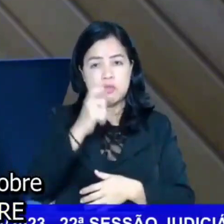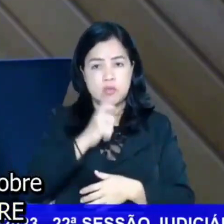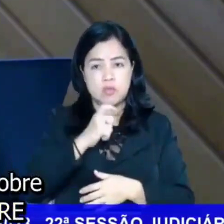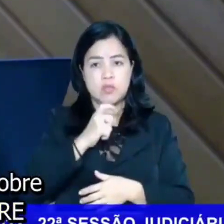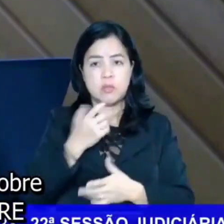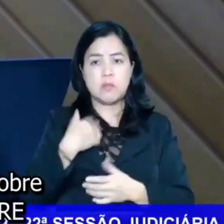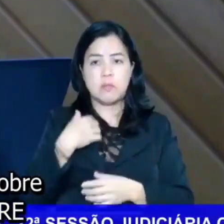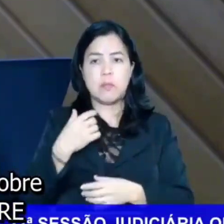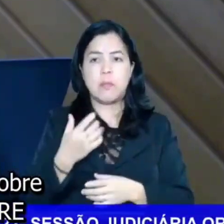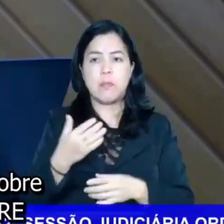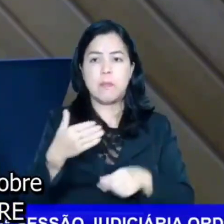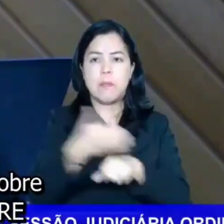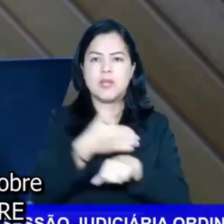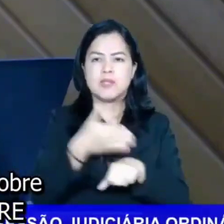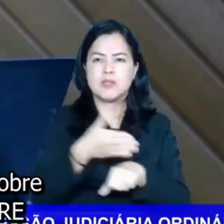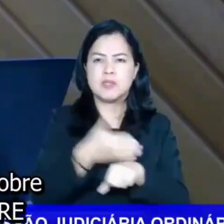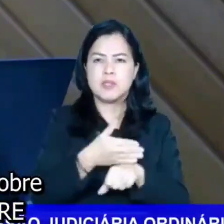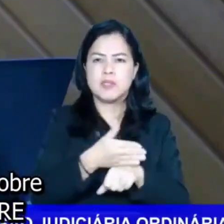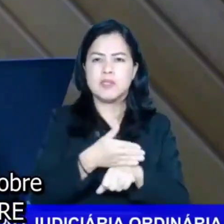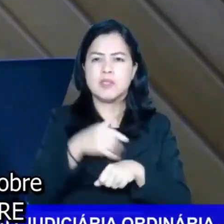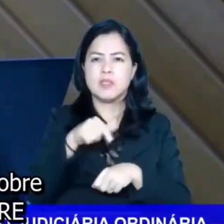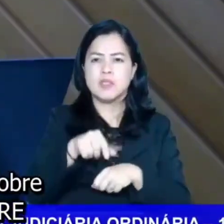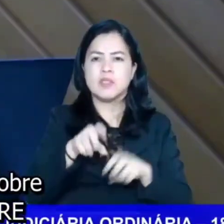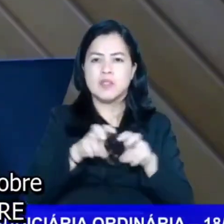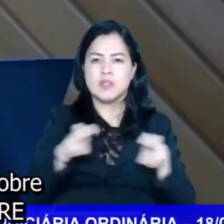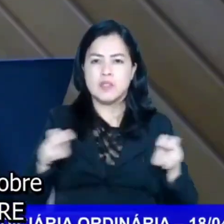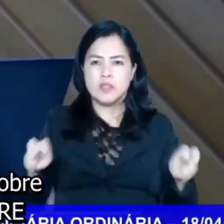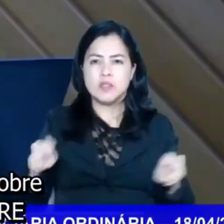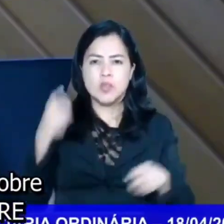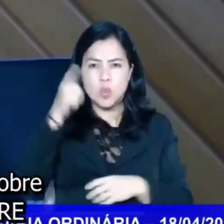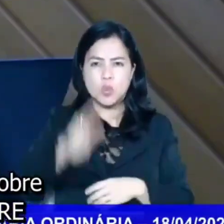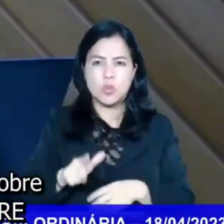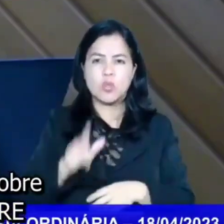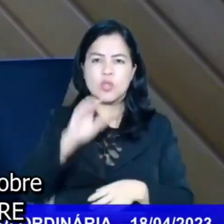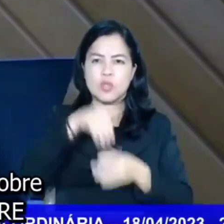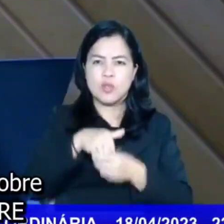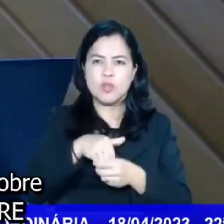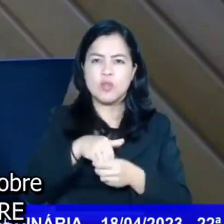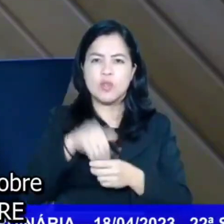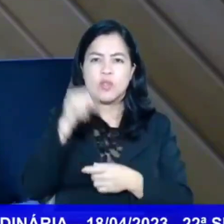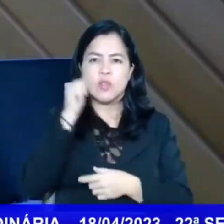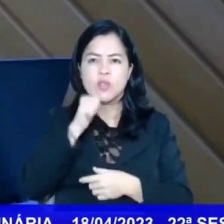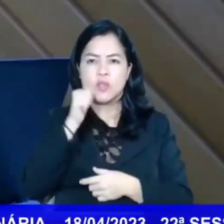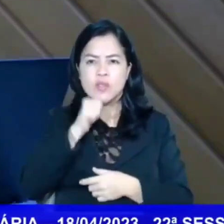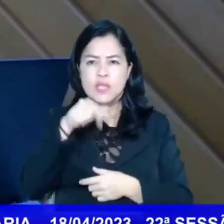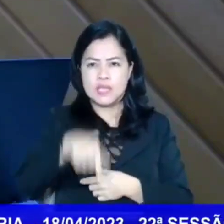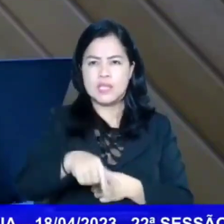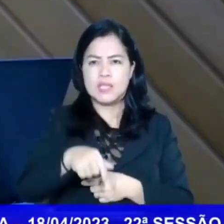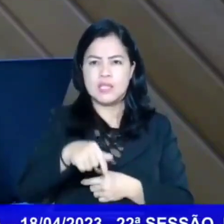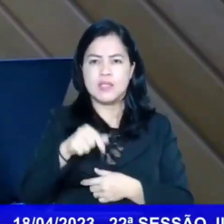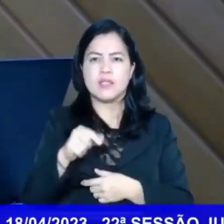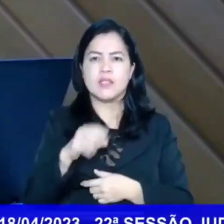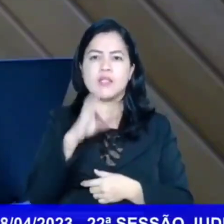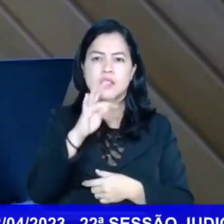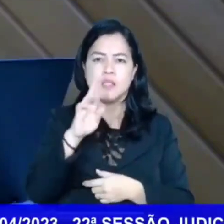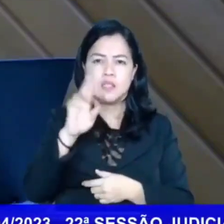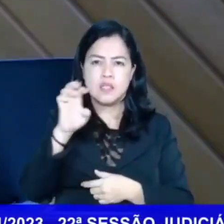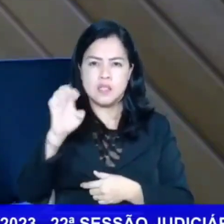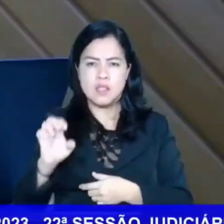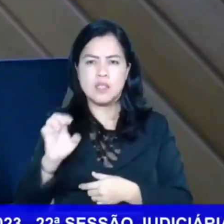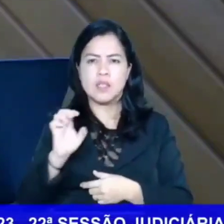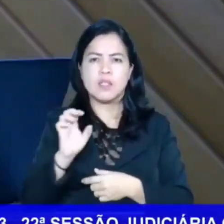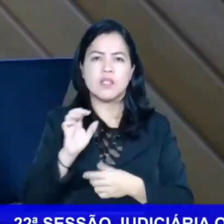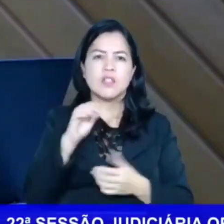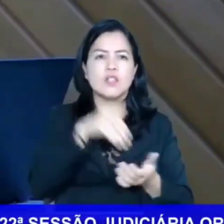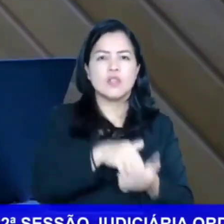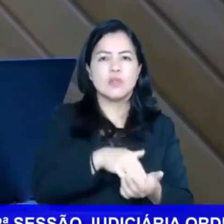a participar do evento sobre a conquista do voto feminino aqui no TRE, no último dia